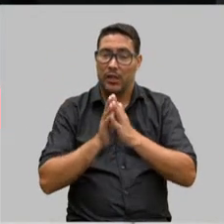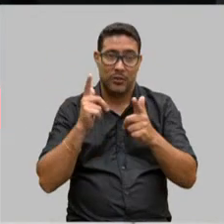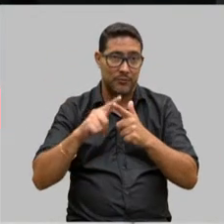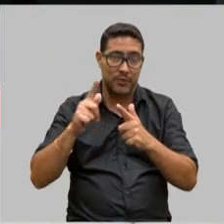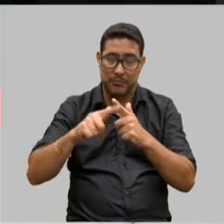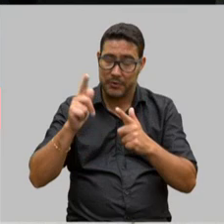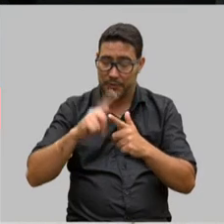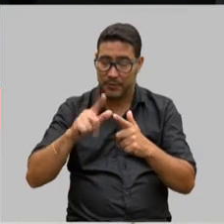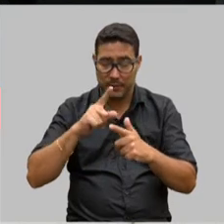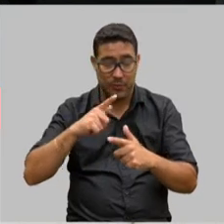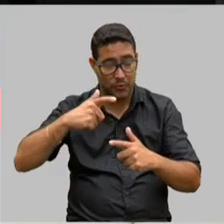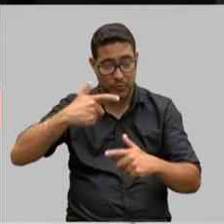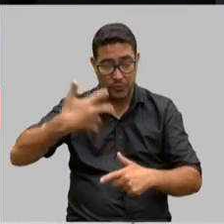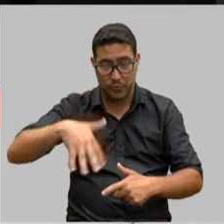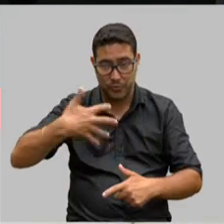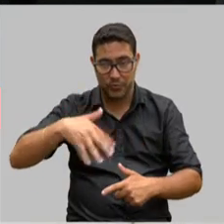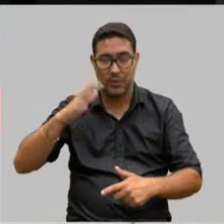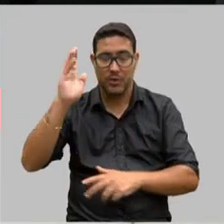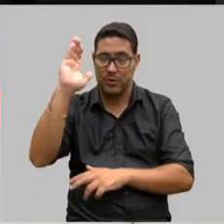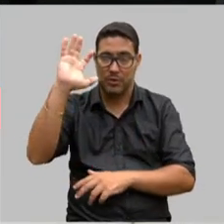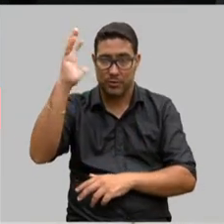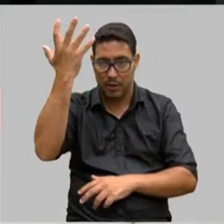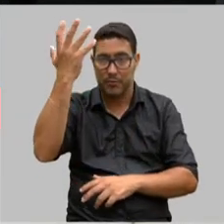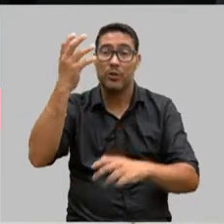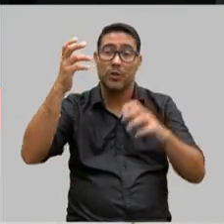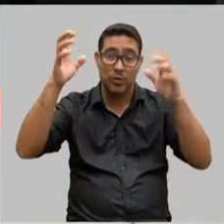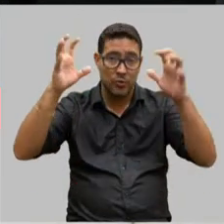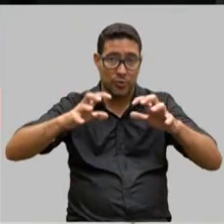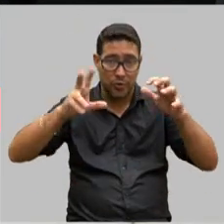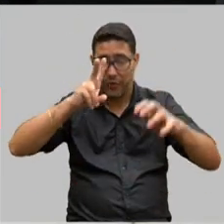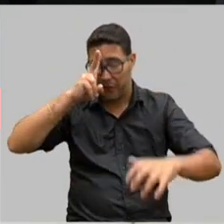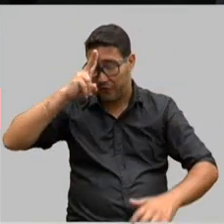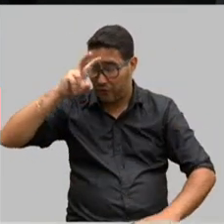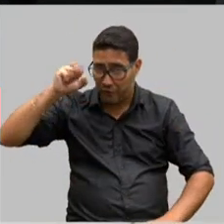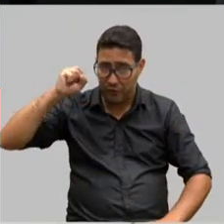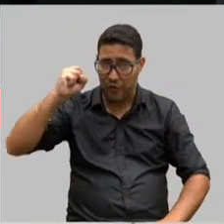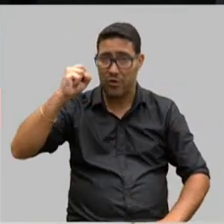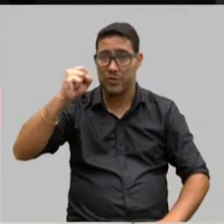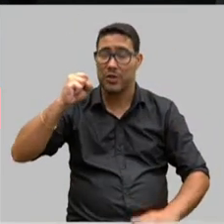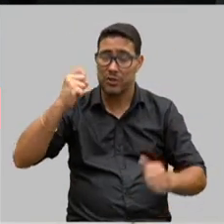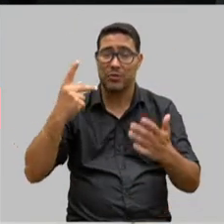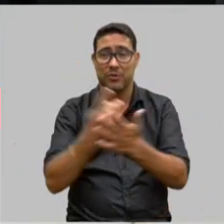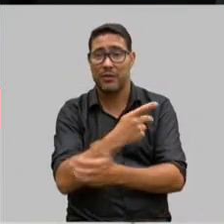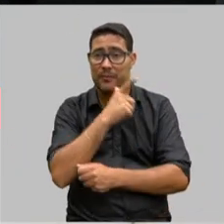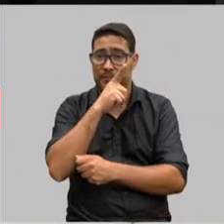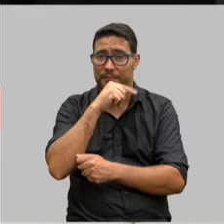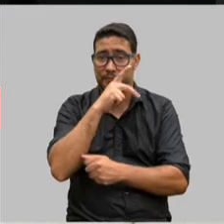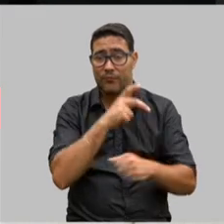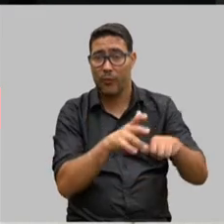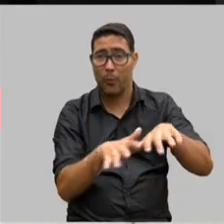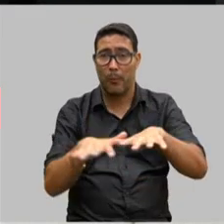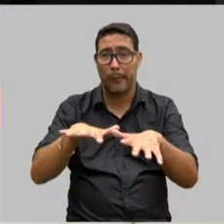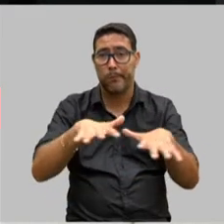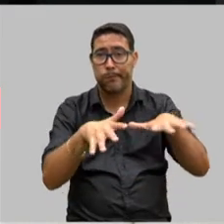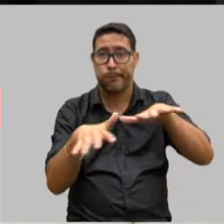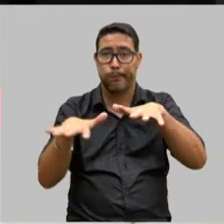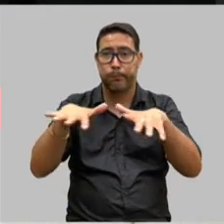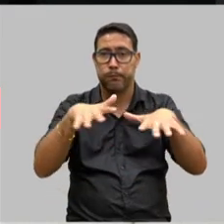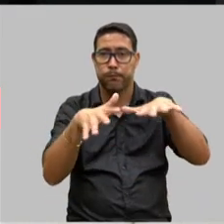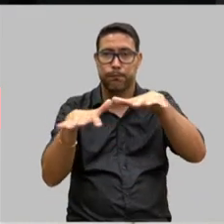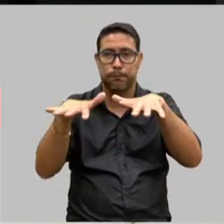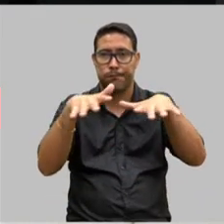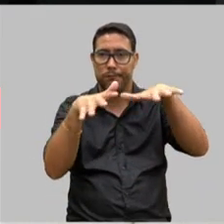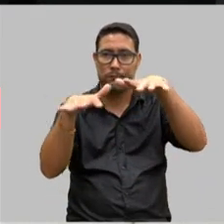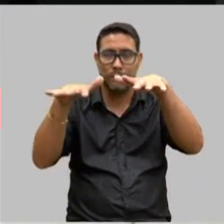Chuvas intensas podem causar o quê? Alagamentos. Isso aqui é um exemplo, por exemplo, na cidade